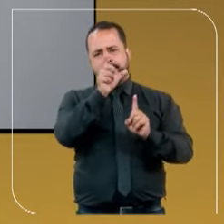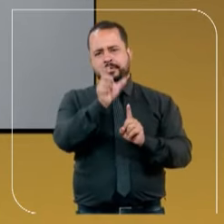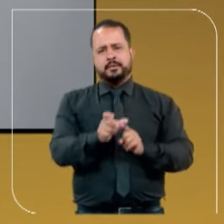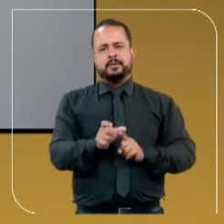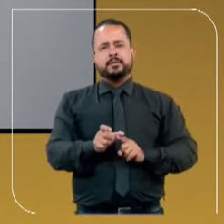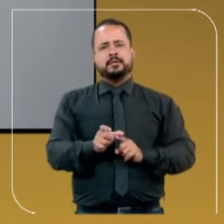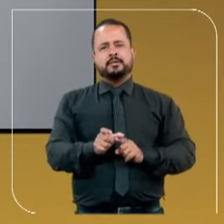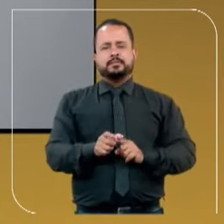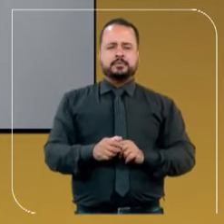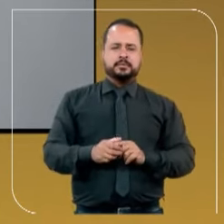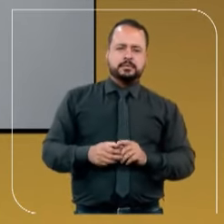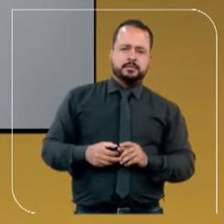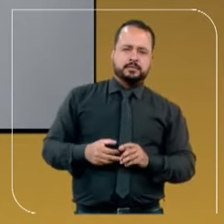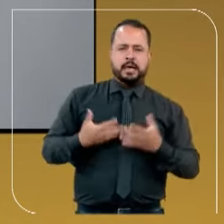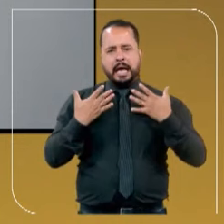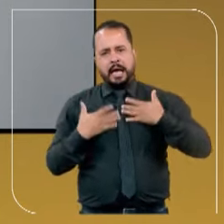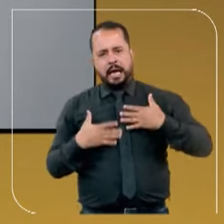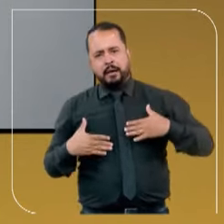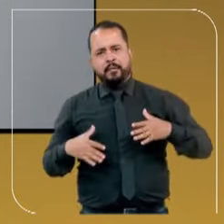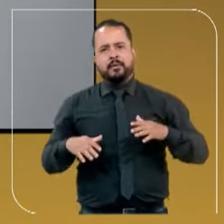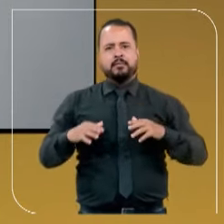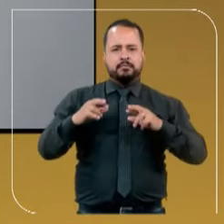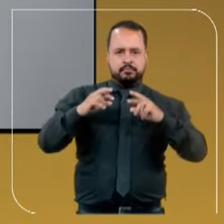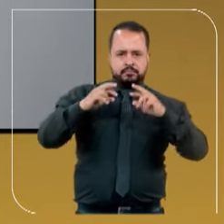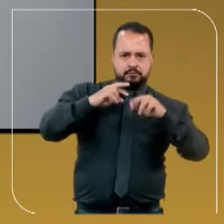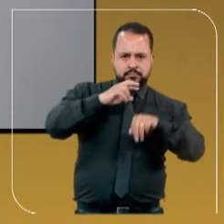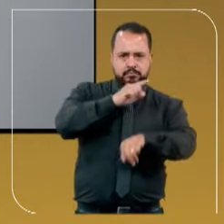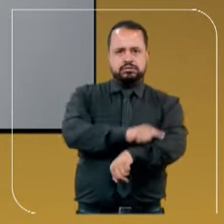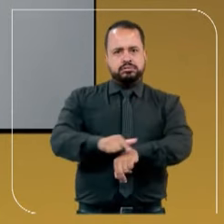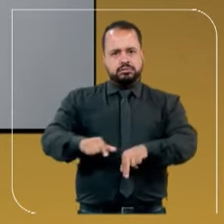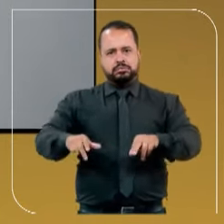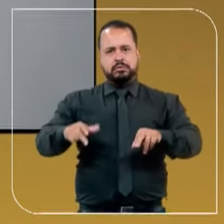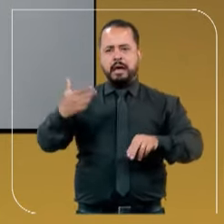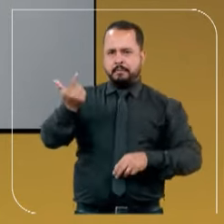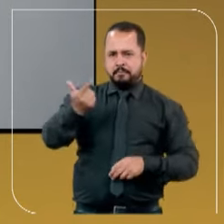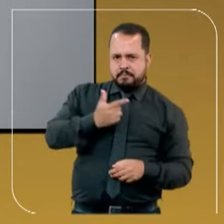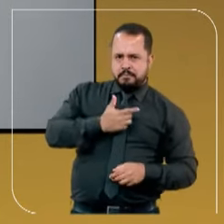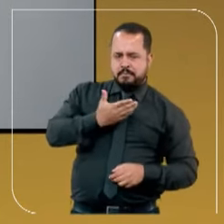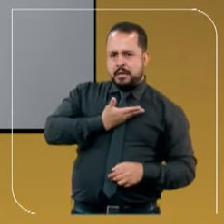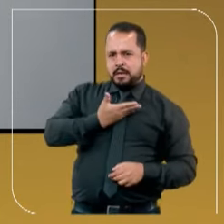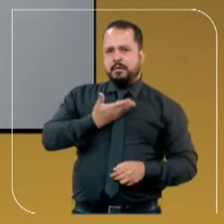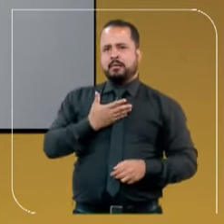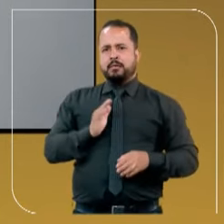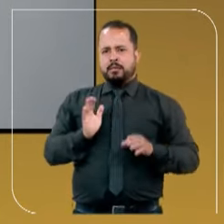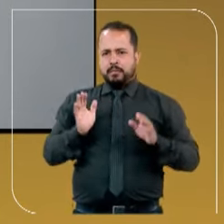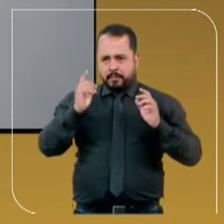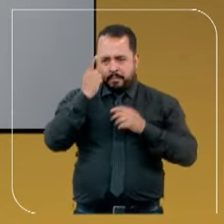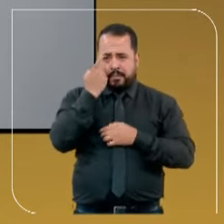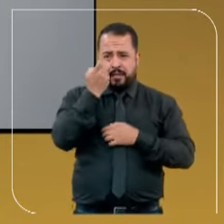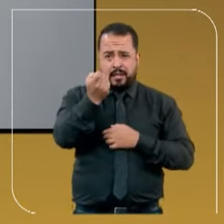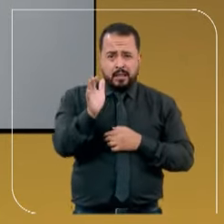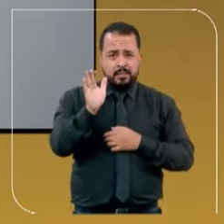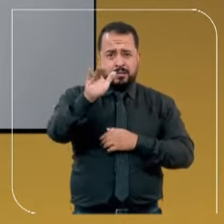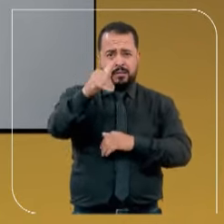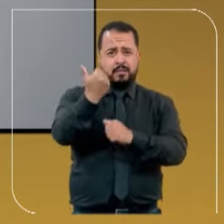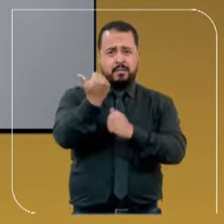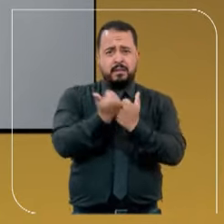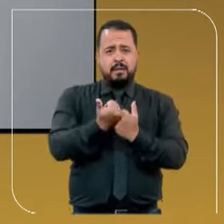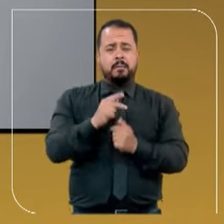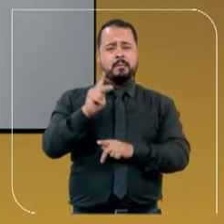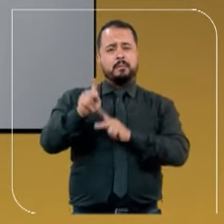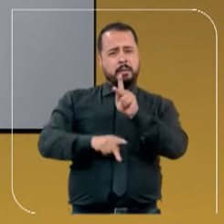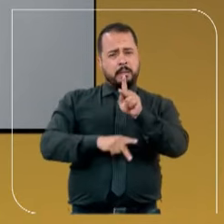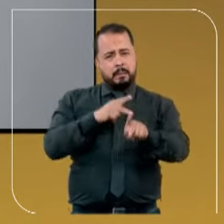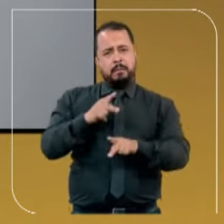sereno, sensato, absolutamente amigo e voltado para o interesse público. Tudo que Benedito faz